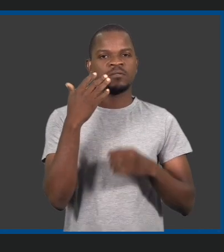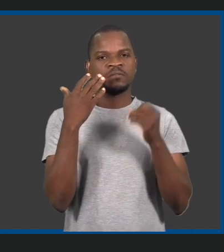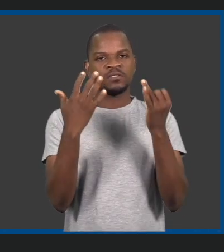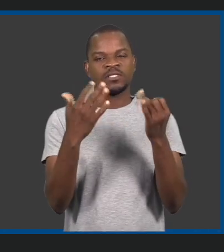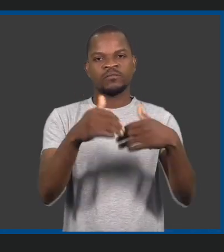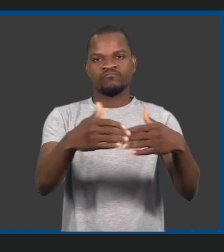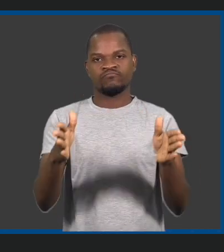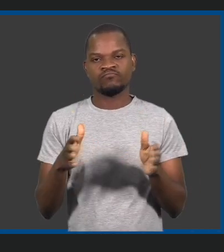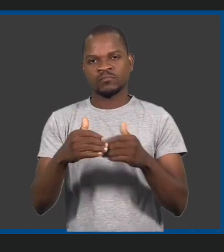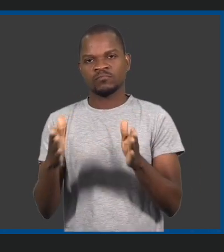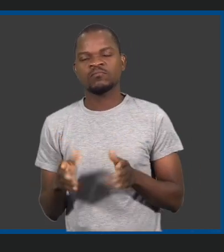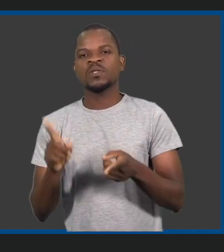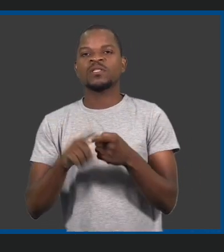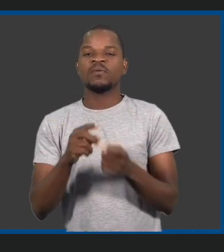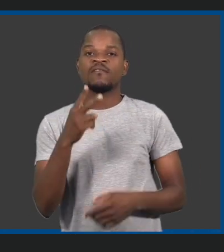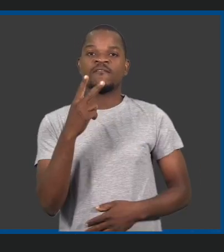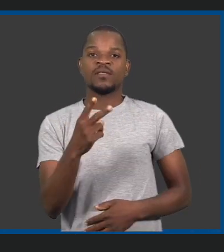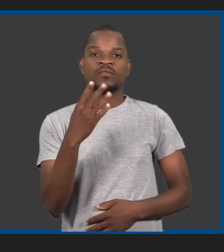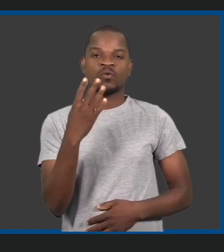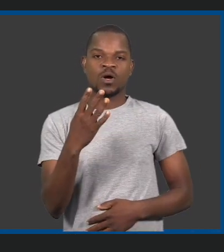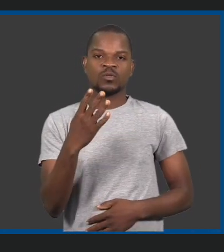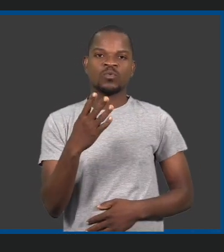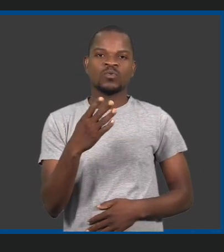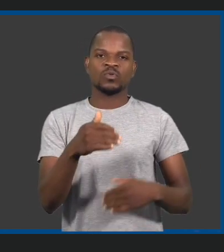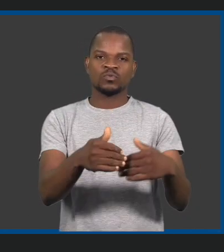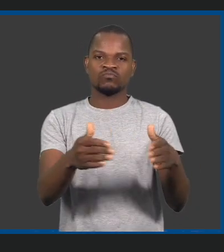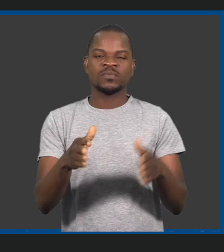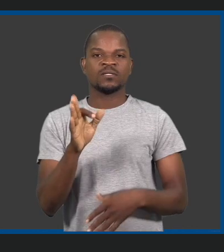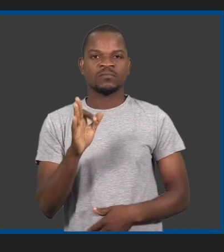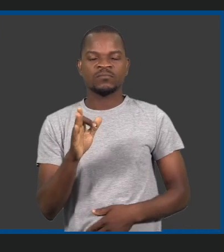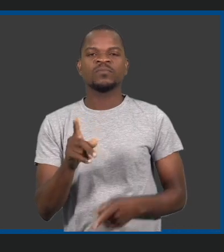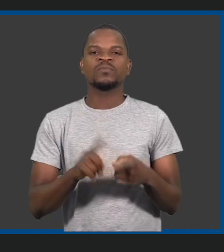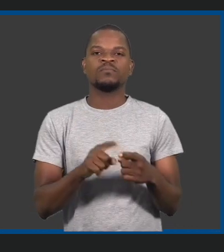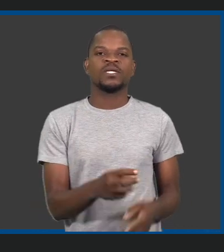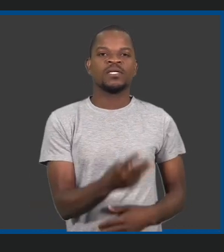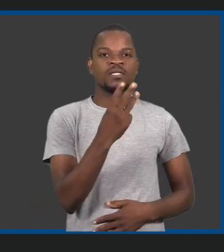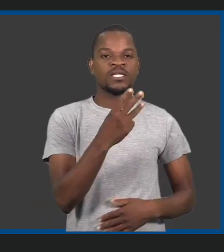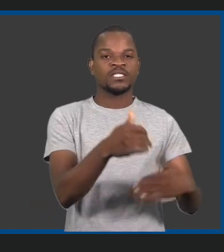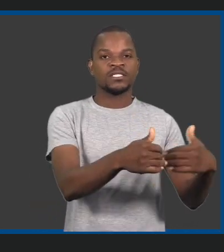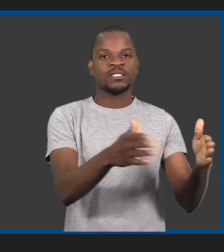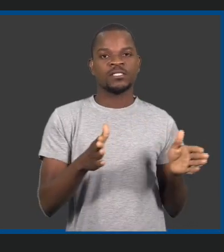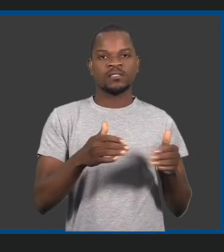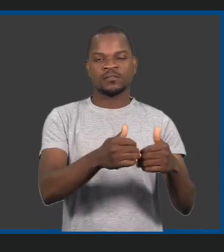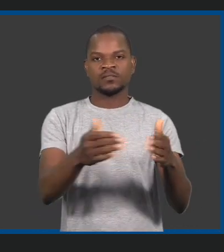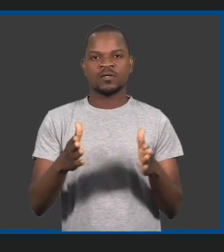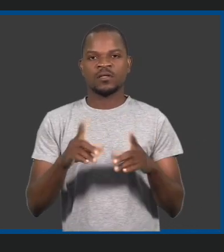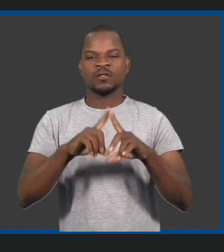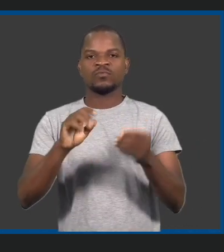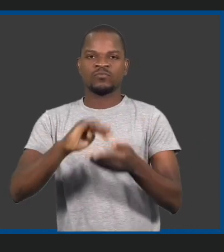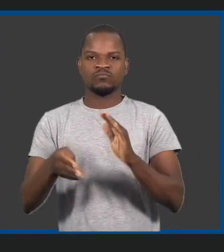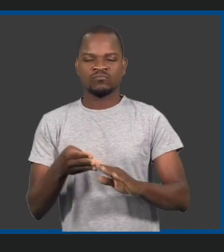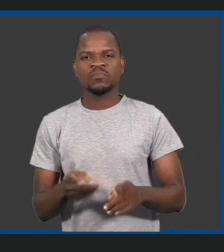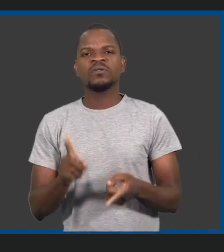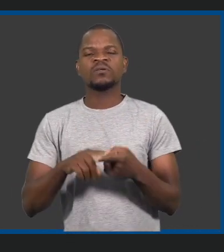informática, uma biblioteca, ginásio de gimnasio de esportivo, mas nós não podemos entrar em